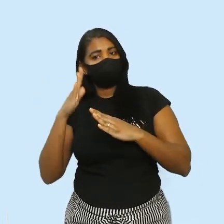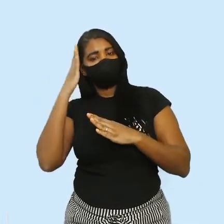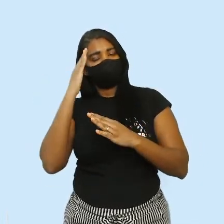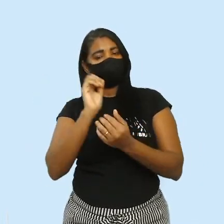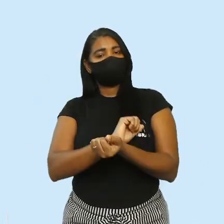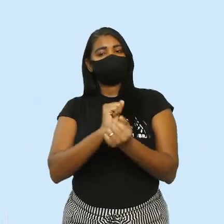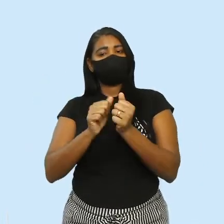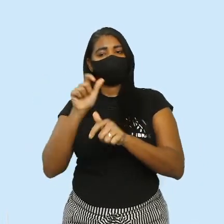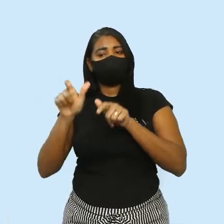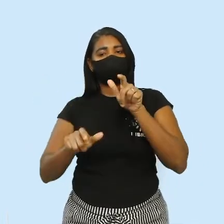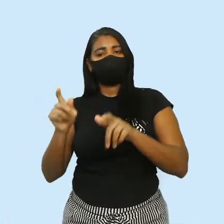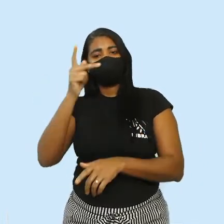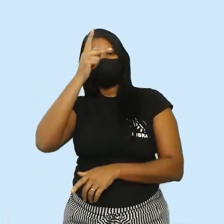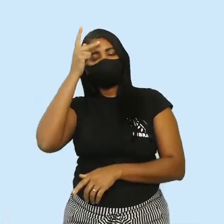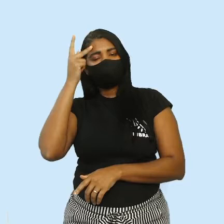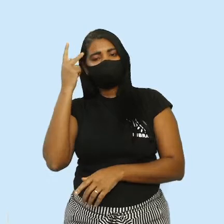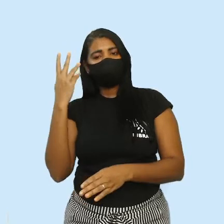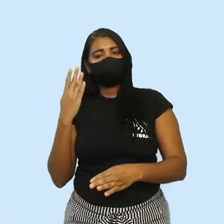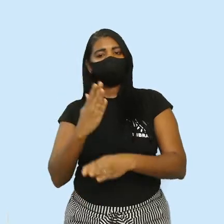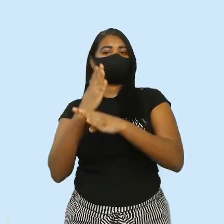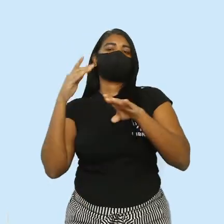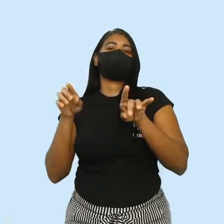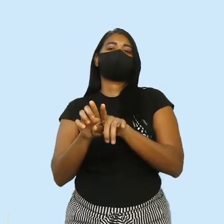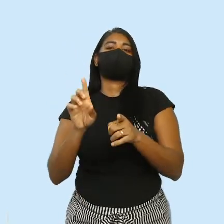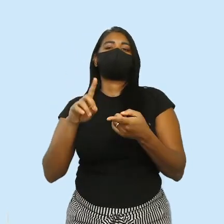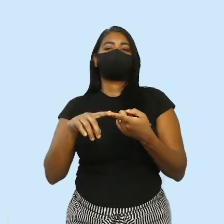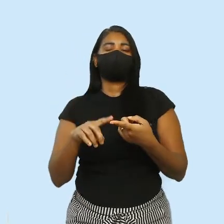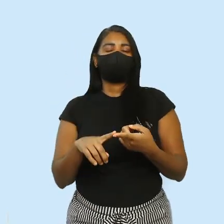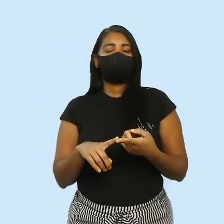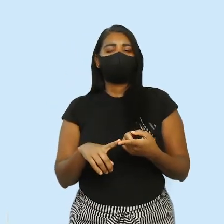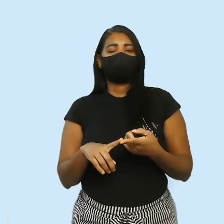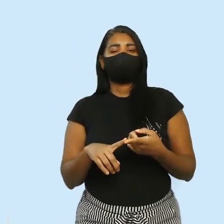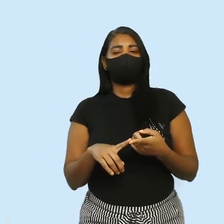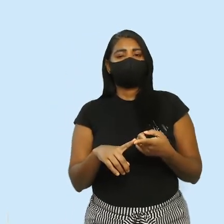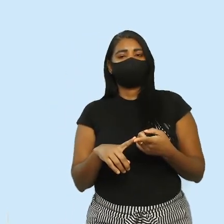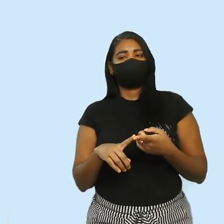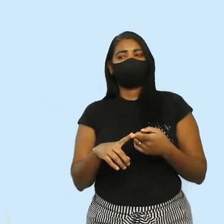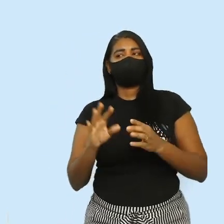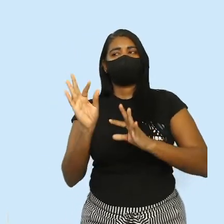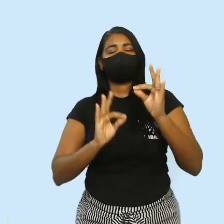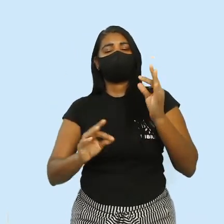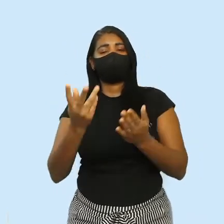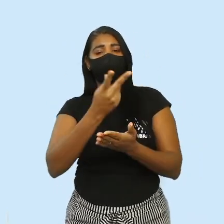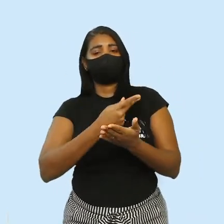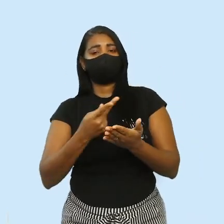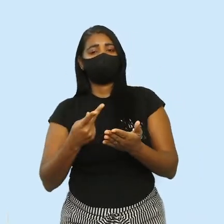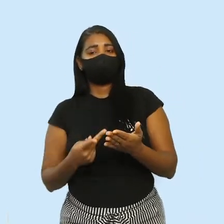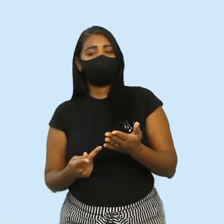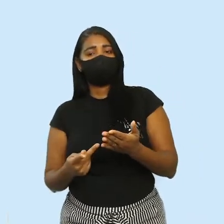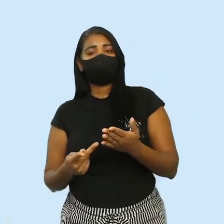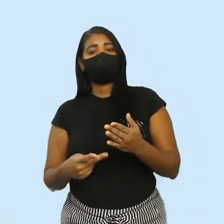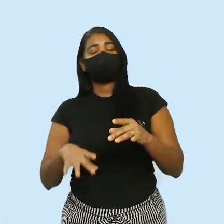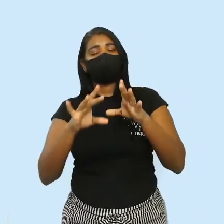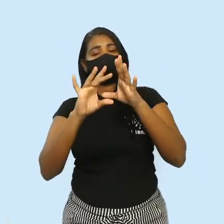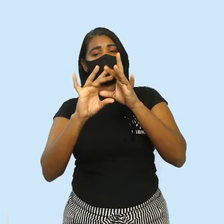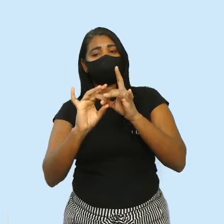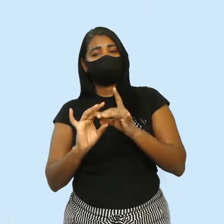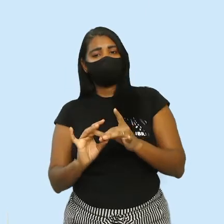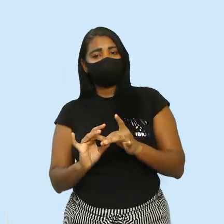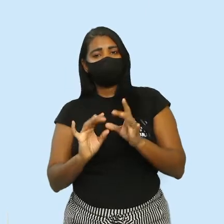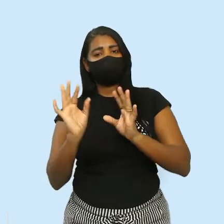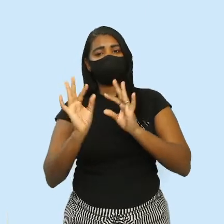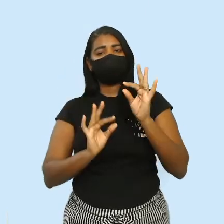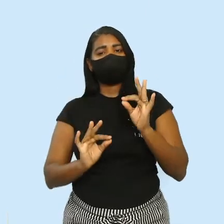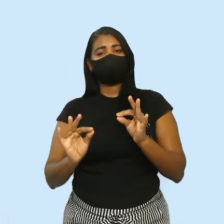pessoas, né, ao lockdown, mas aos poucos a área da arte foi se achando dentro desse contexto. E aí o